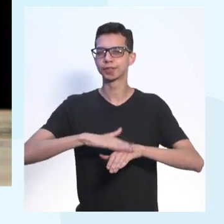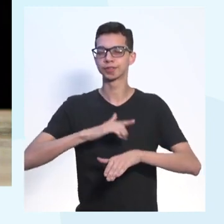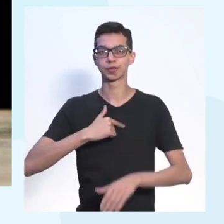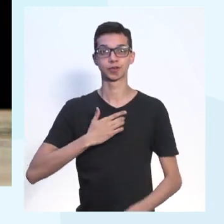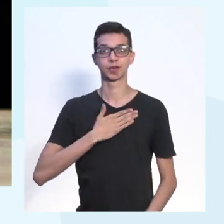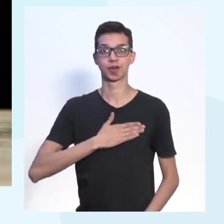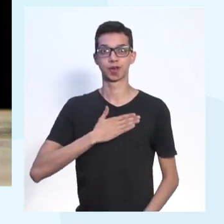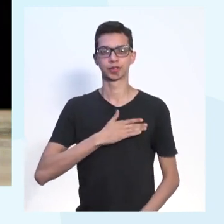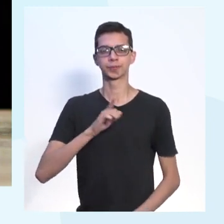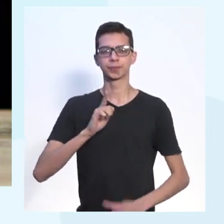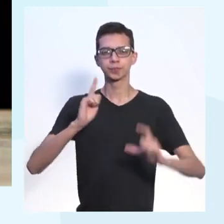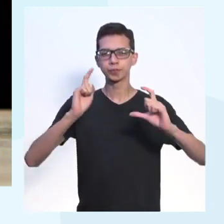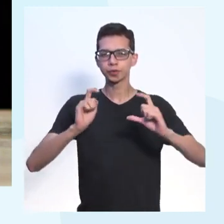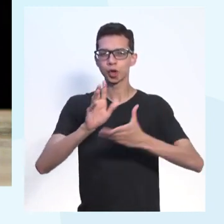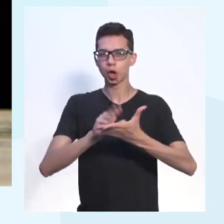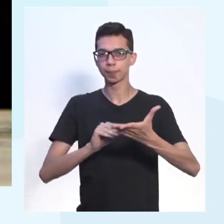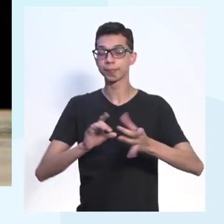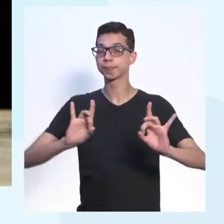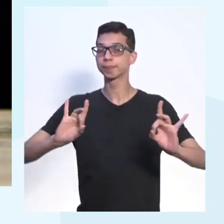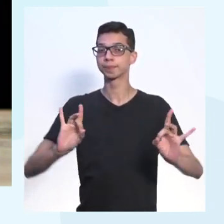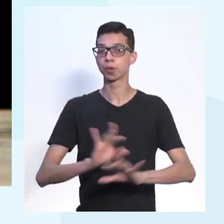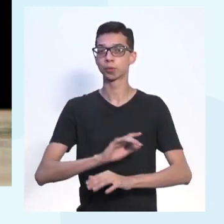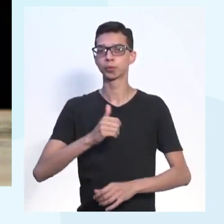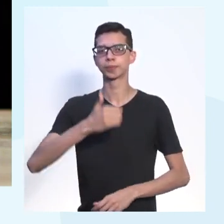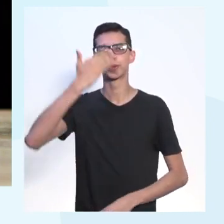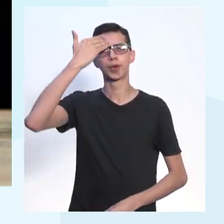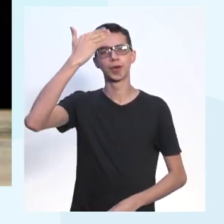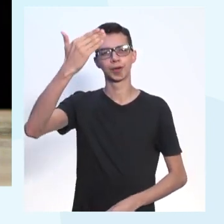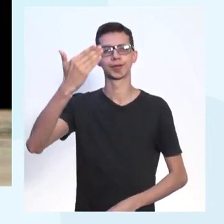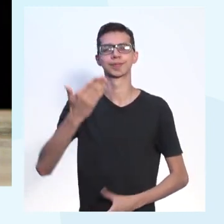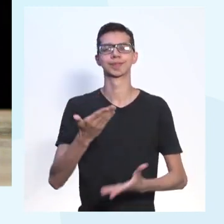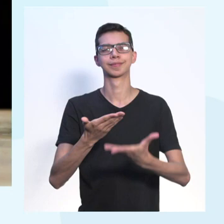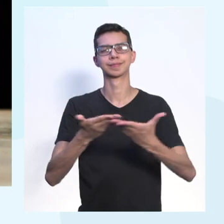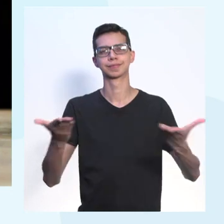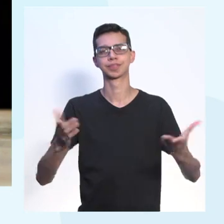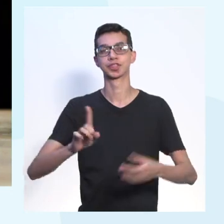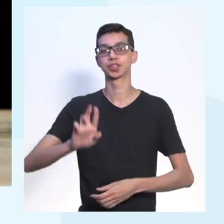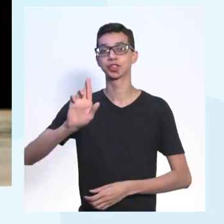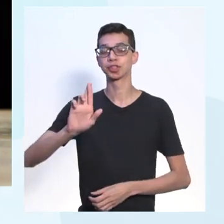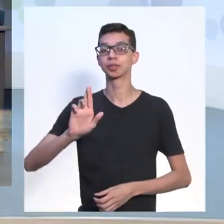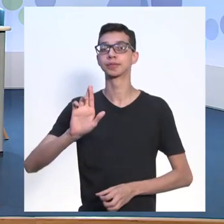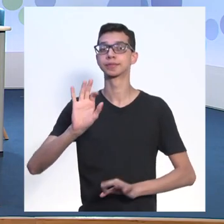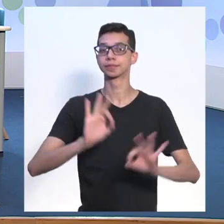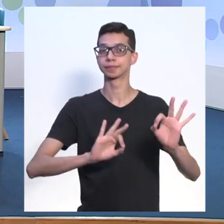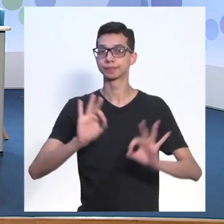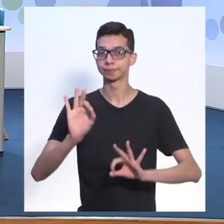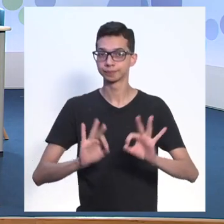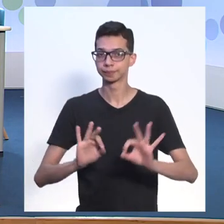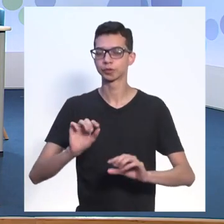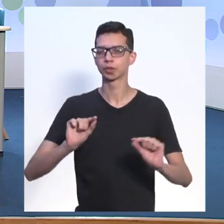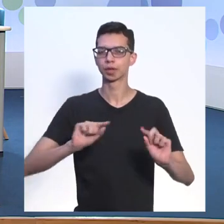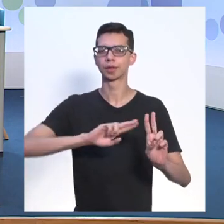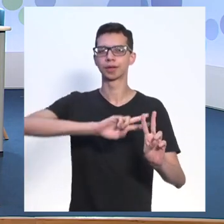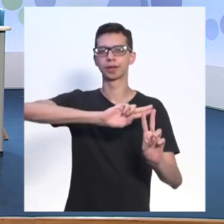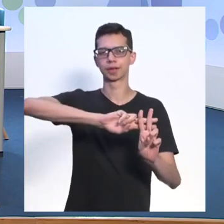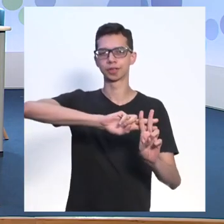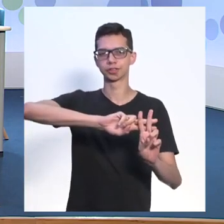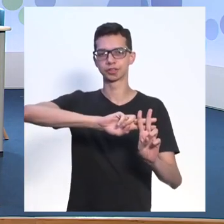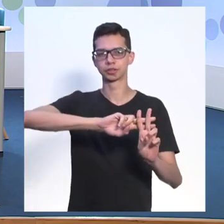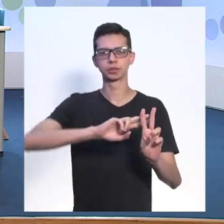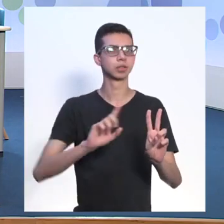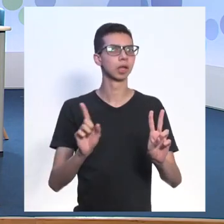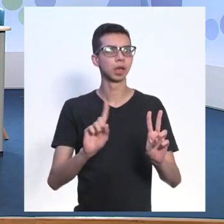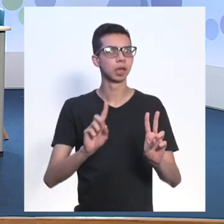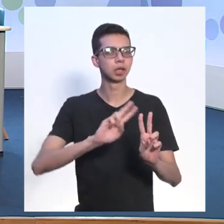beleza? Print feito. Obrigada, galera. O diretor vai poder colocar para eles a hashtag, a hashtag